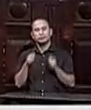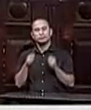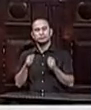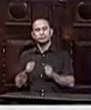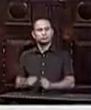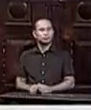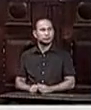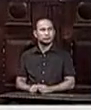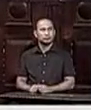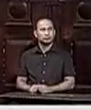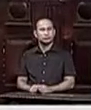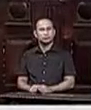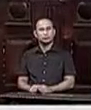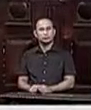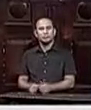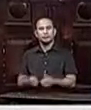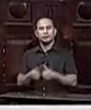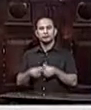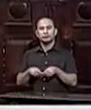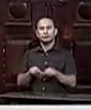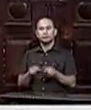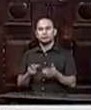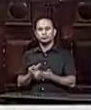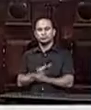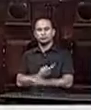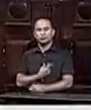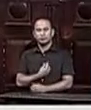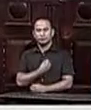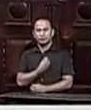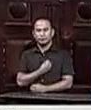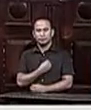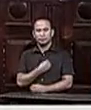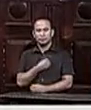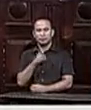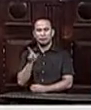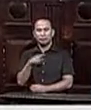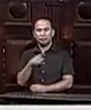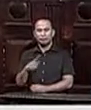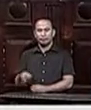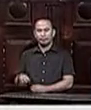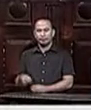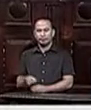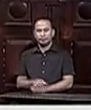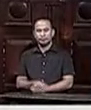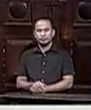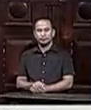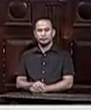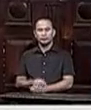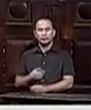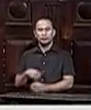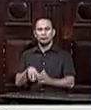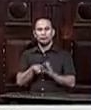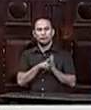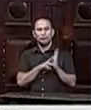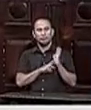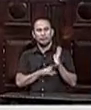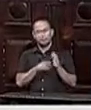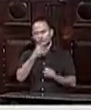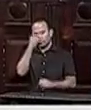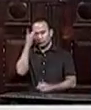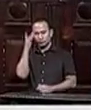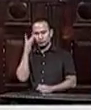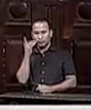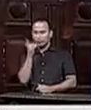reivindicavam, estavam sendo excluídas da relação dos que